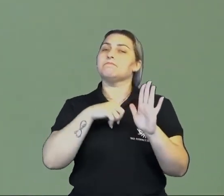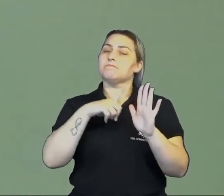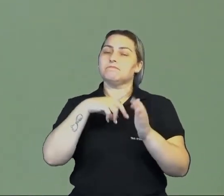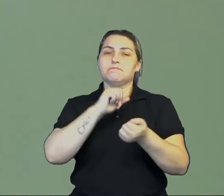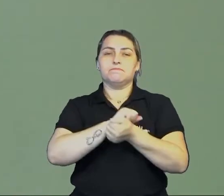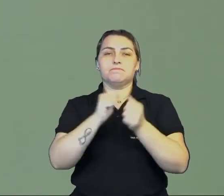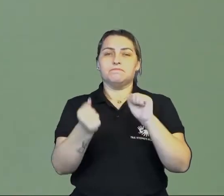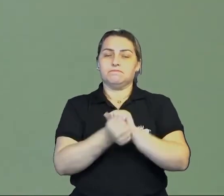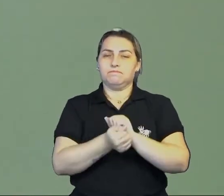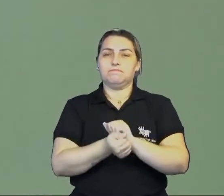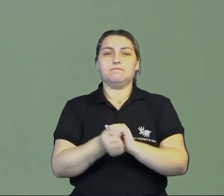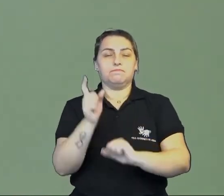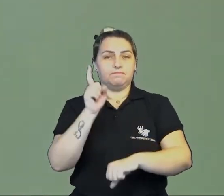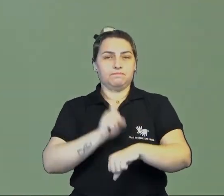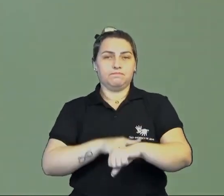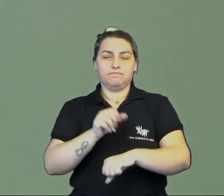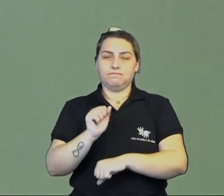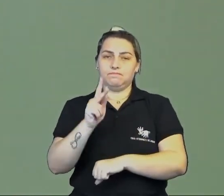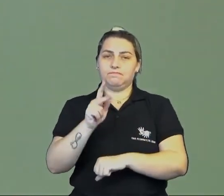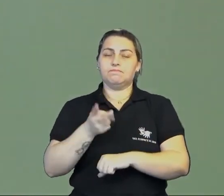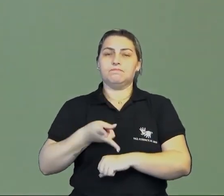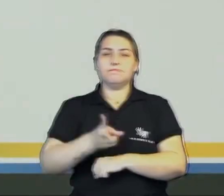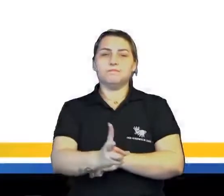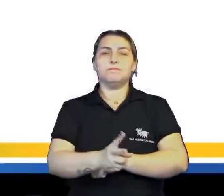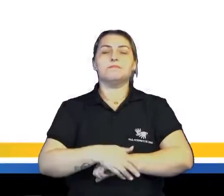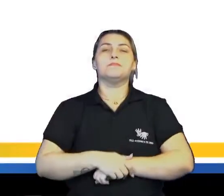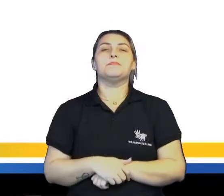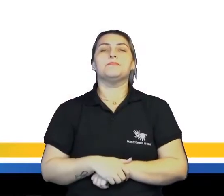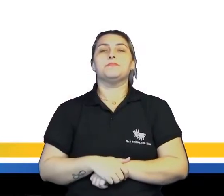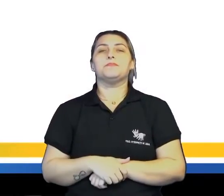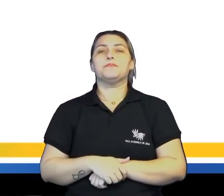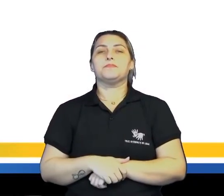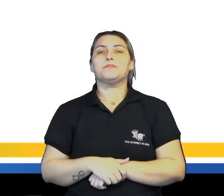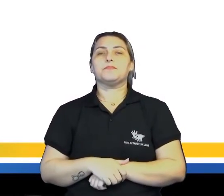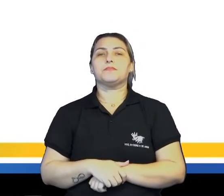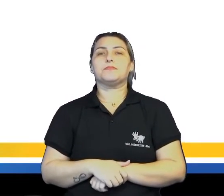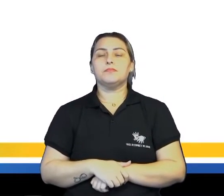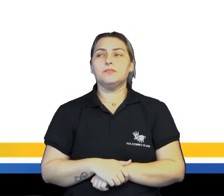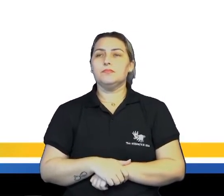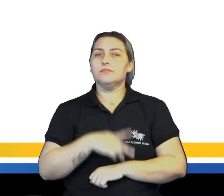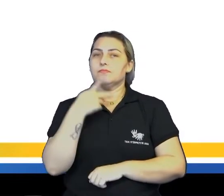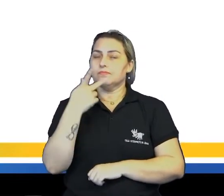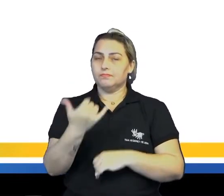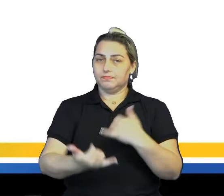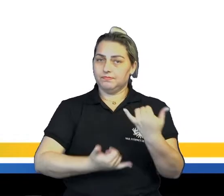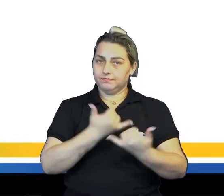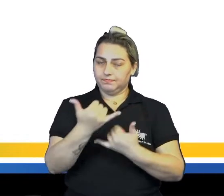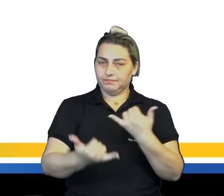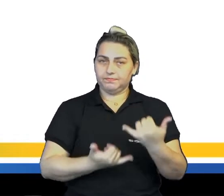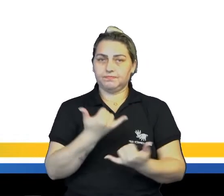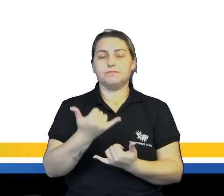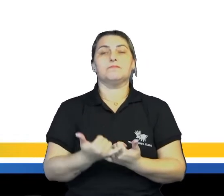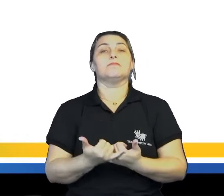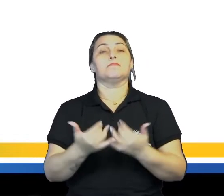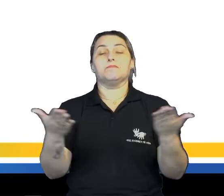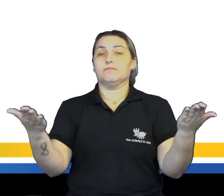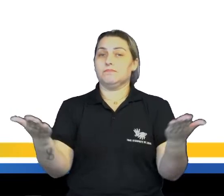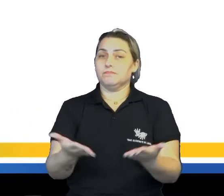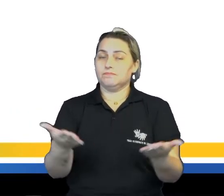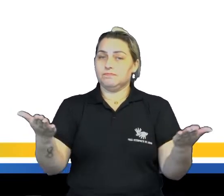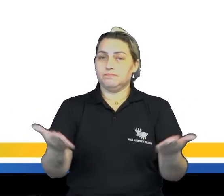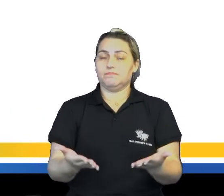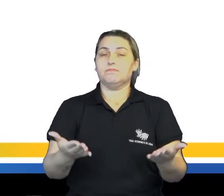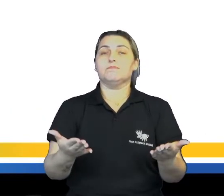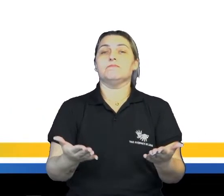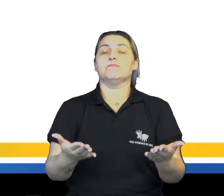ali para a atividade do momento, beleza? Vamos continuar. A gente falou de brincadeira, falou de jogo, agora a gente entra